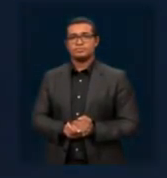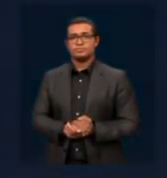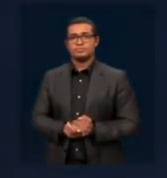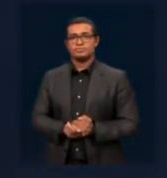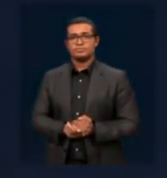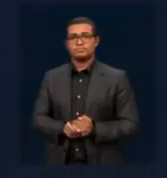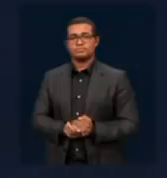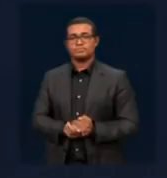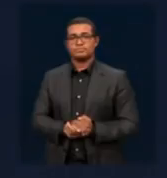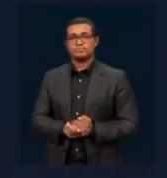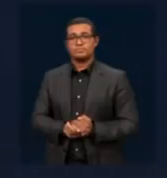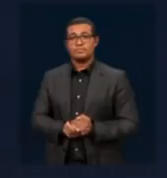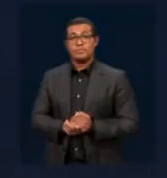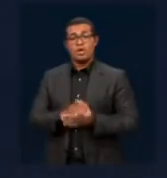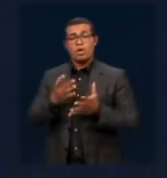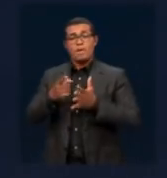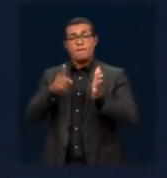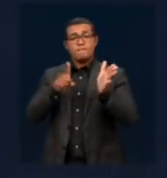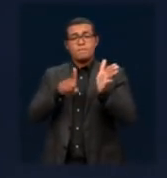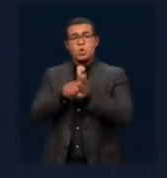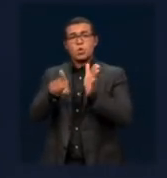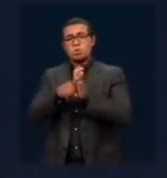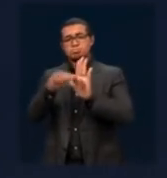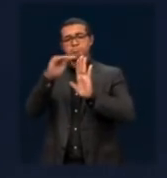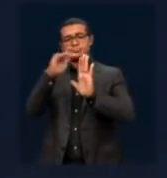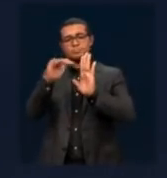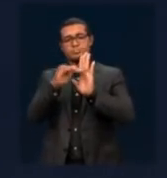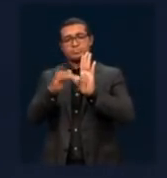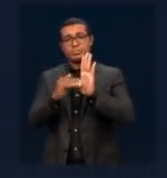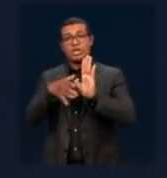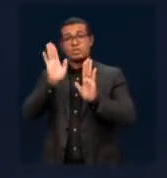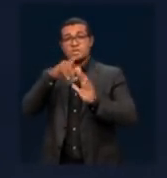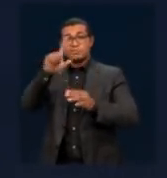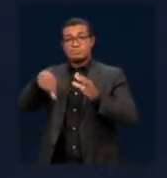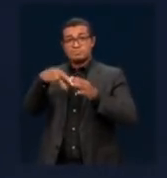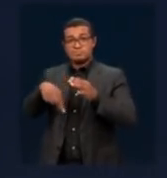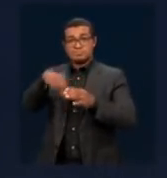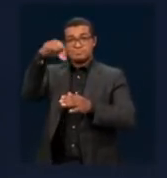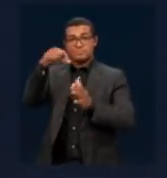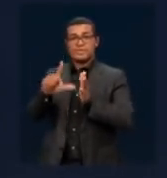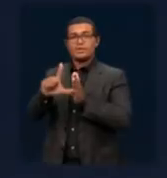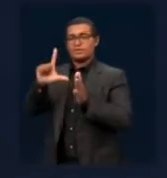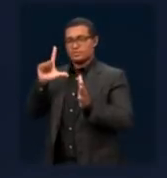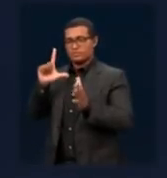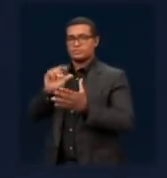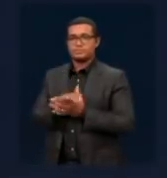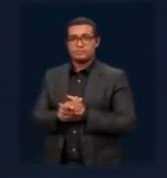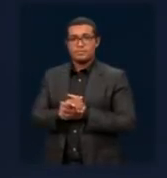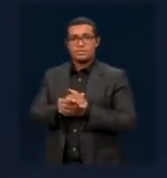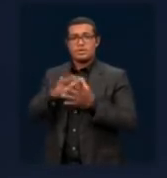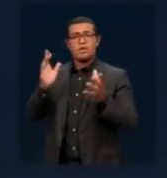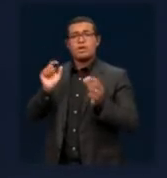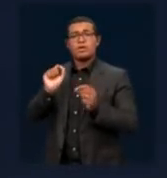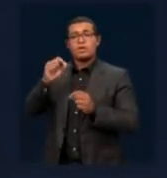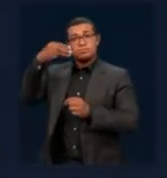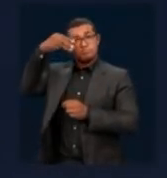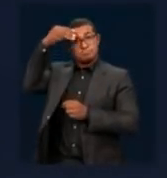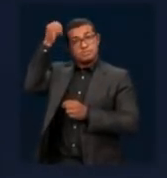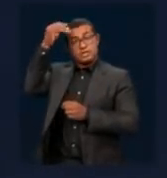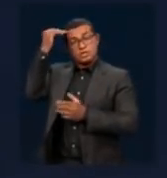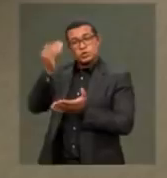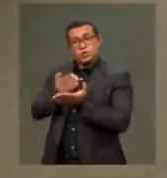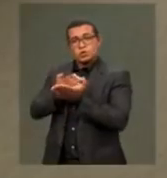a ordem das perguntas já foi definida em sorteio feito antes do debate quem começa é o candidato carlos manato